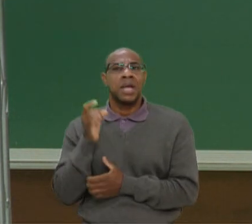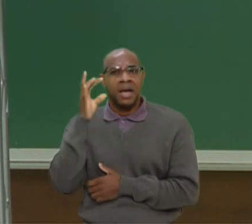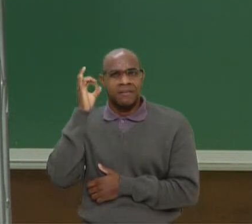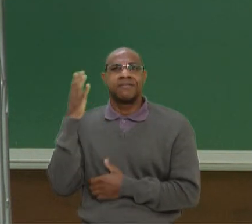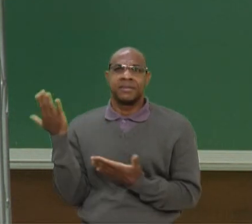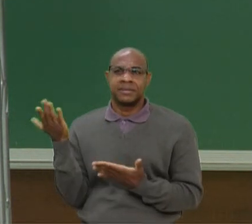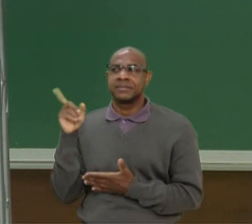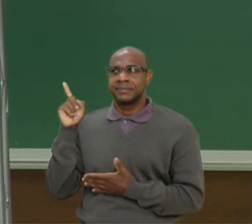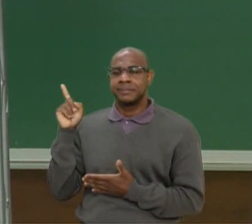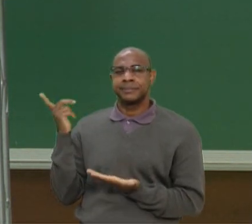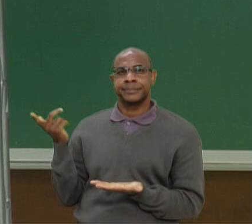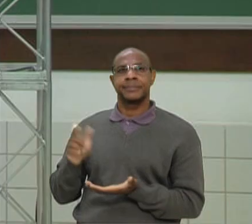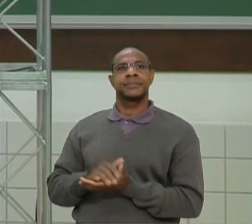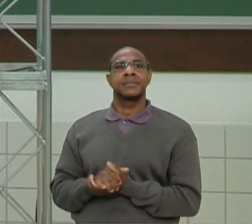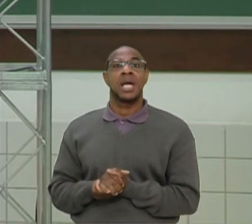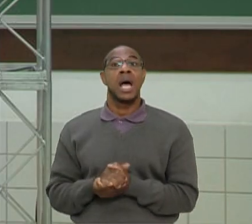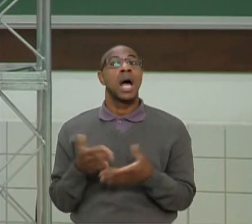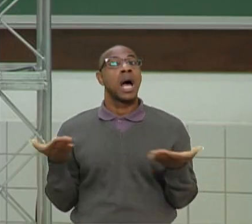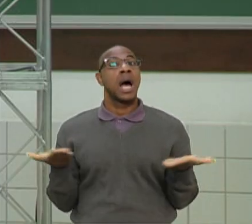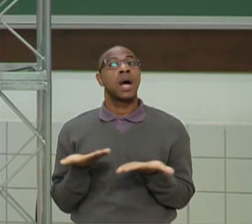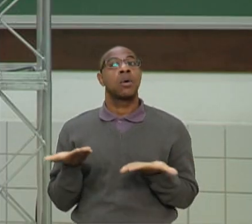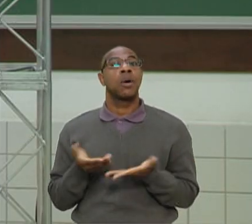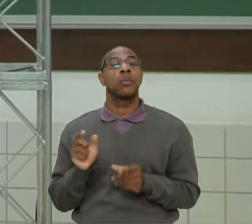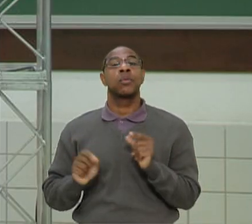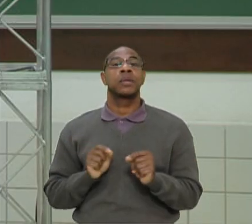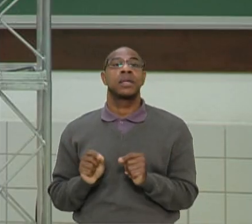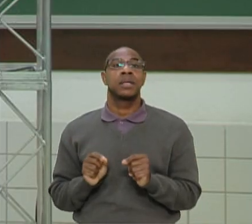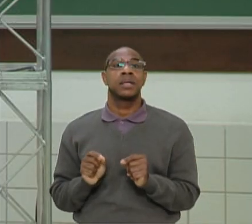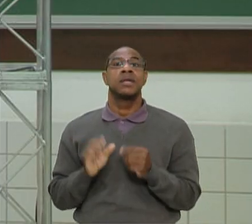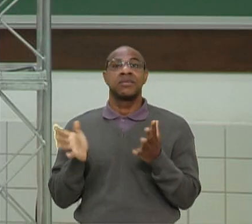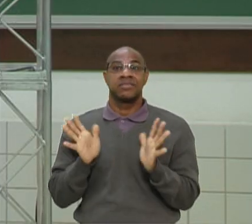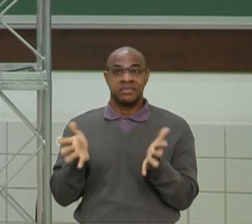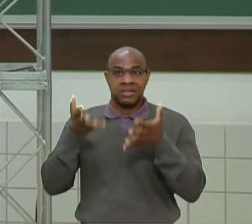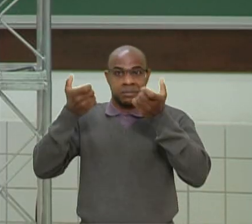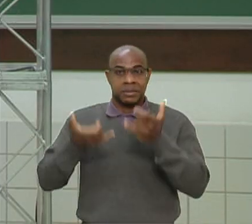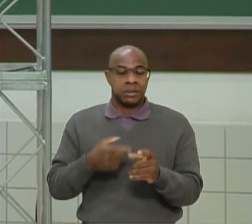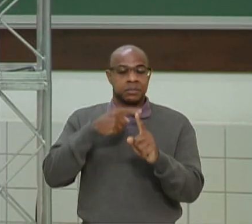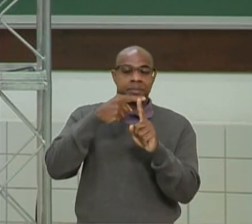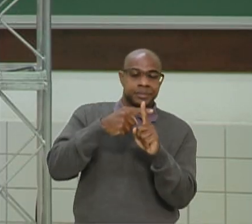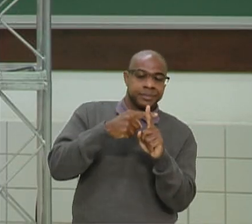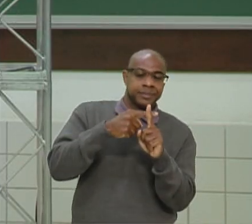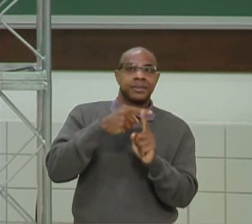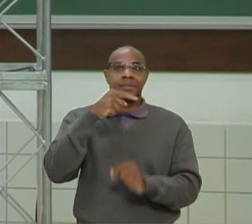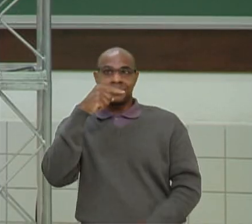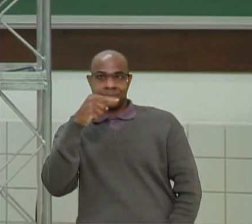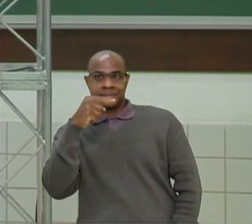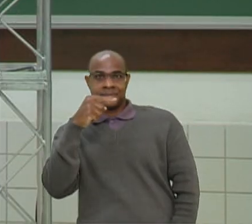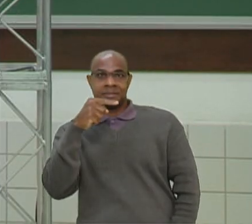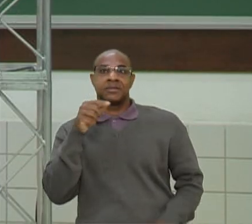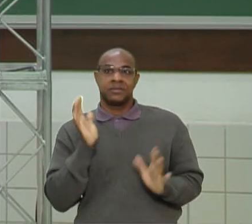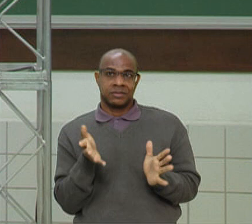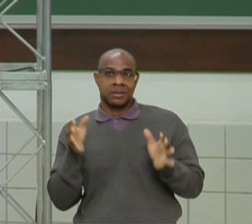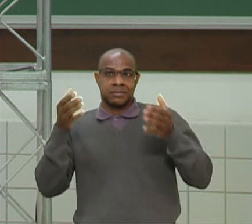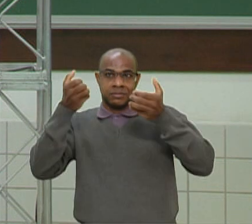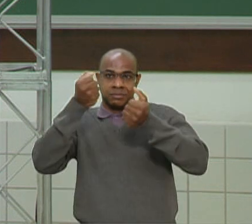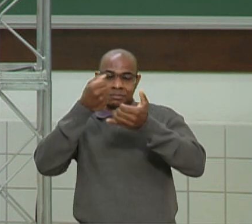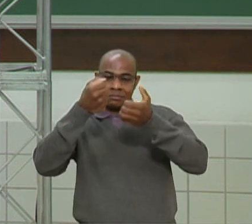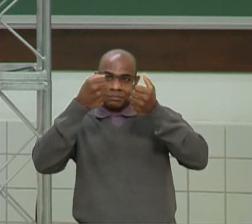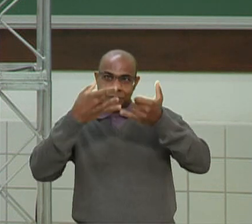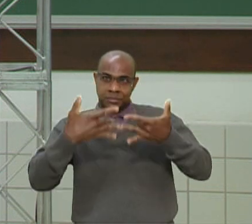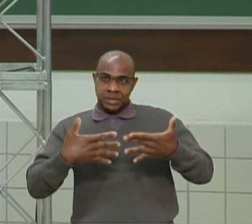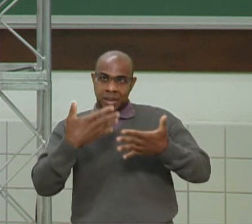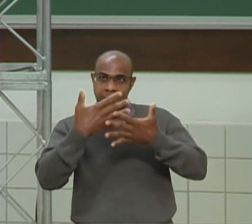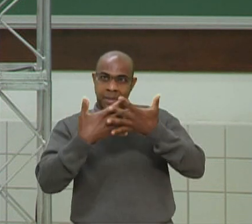Fácil, não é verdade? Agora, nós já falamos da adição e da subtração. Para a gente falar da subtração, a gente precisa falar